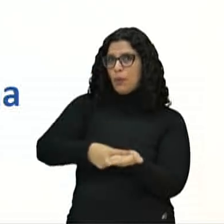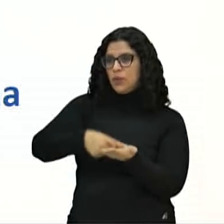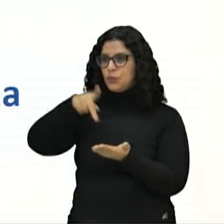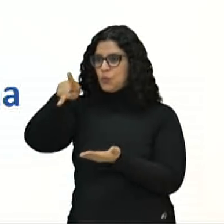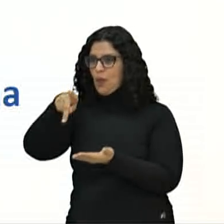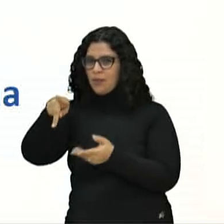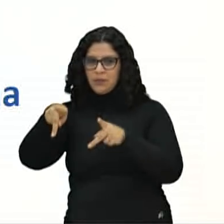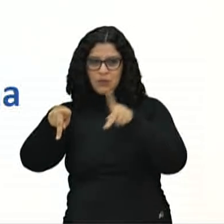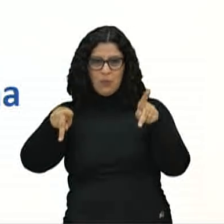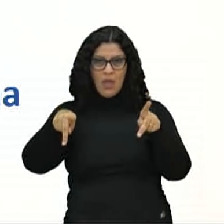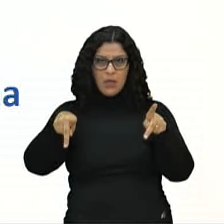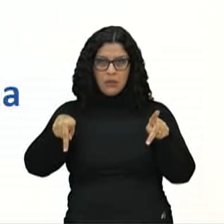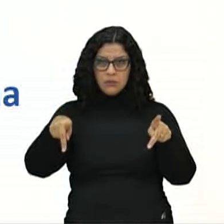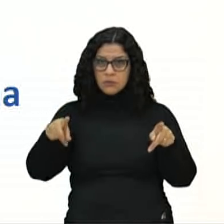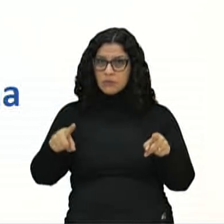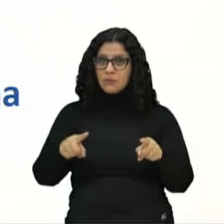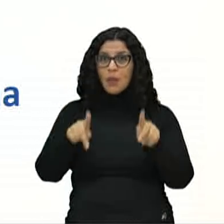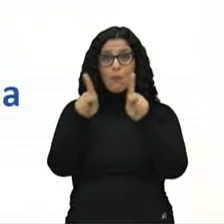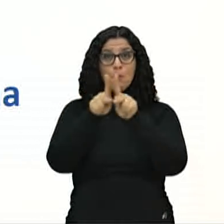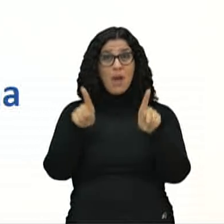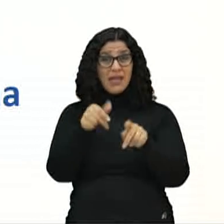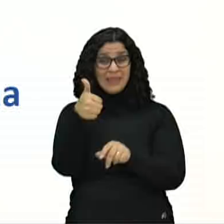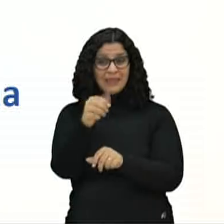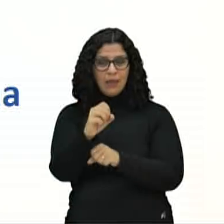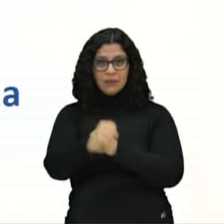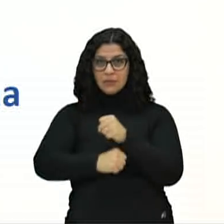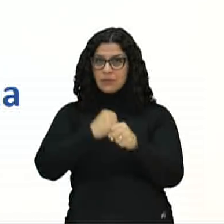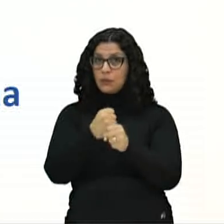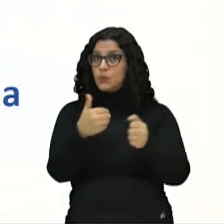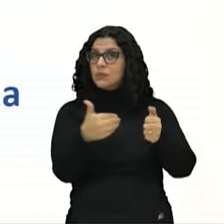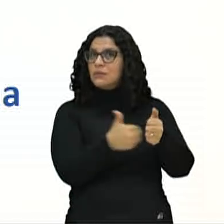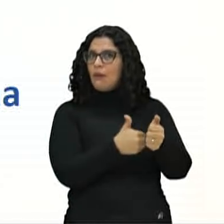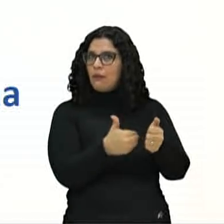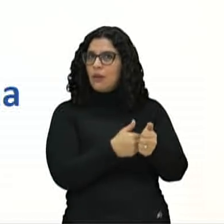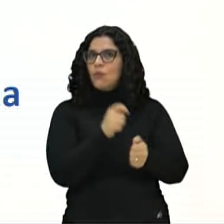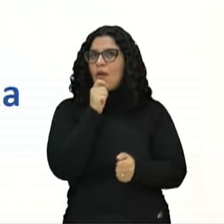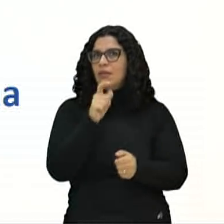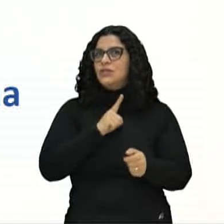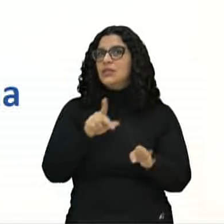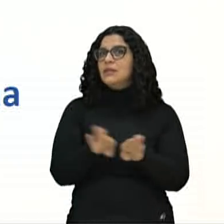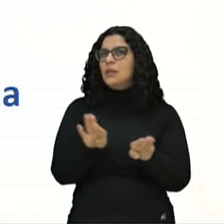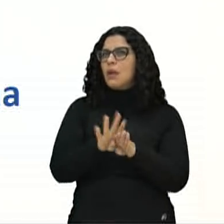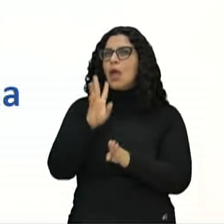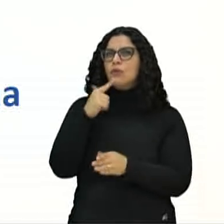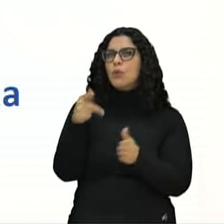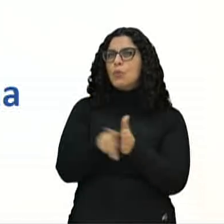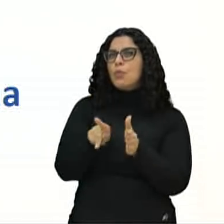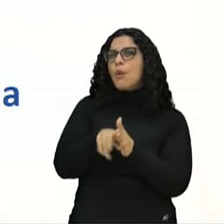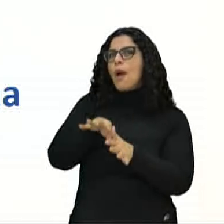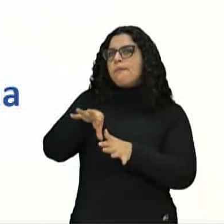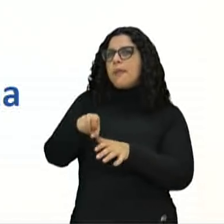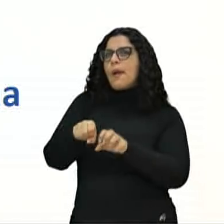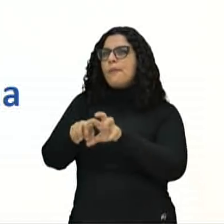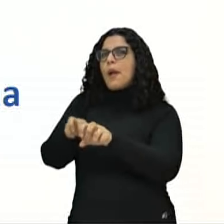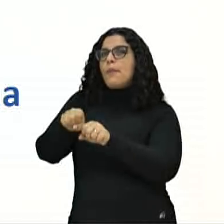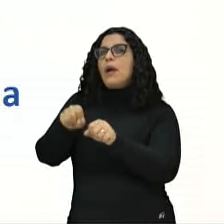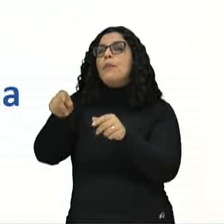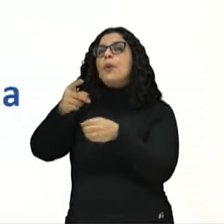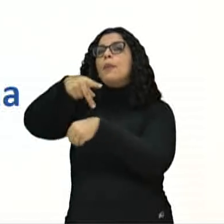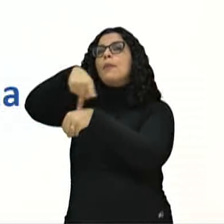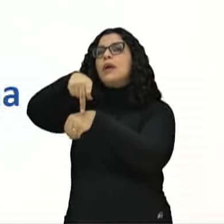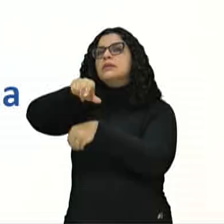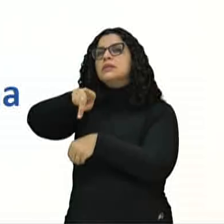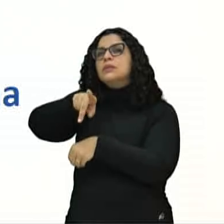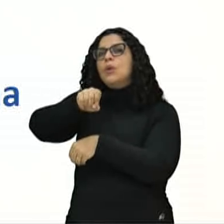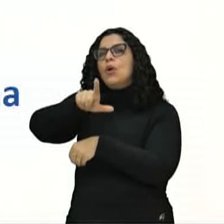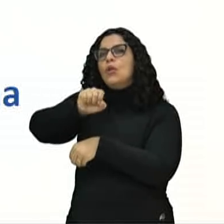não se atacar por um período de 10 anos e, secretamente ainda, decidiram ocupar e dividir a Polônia.